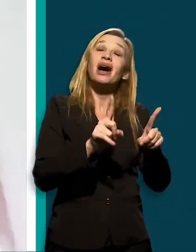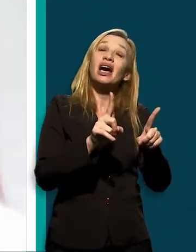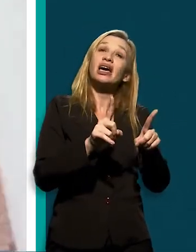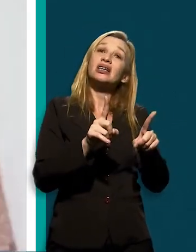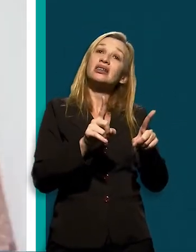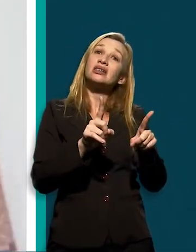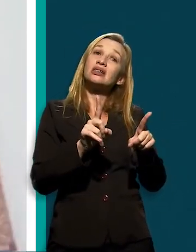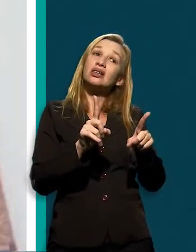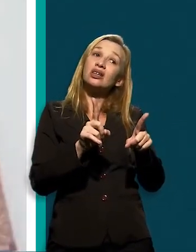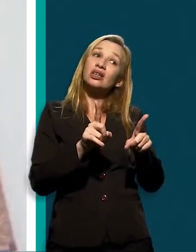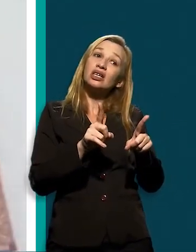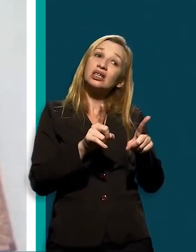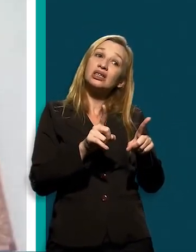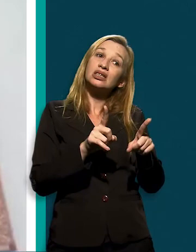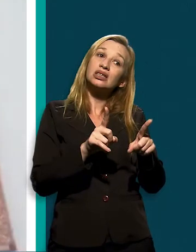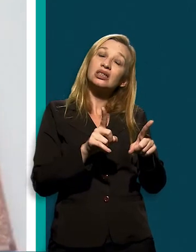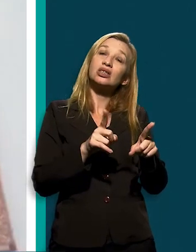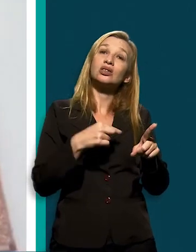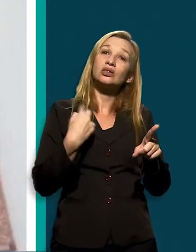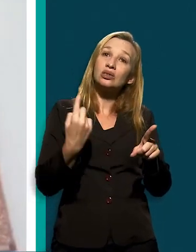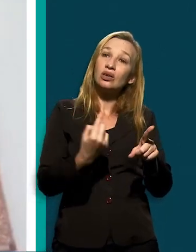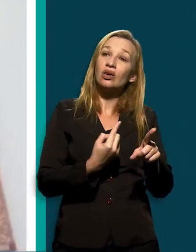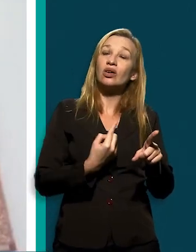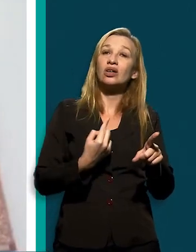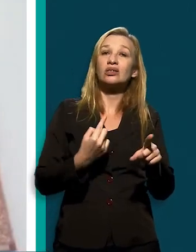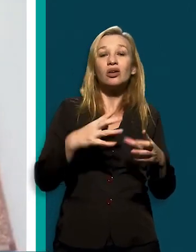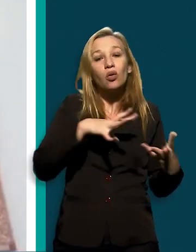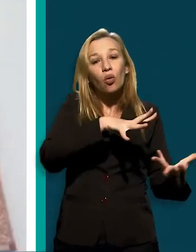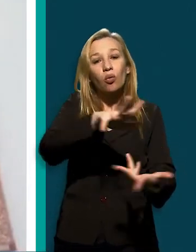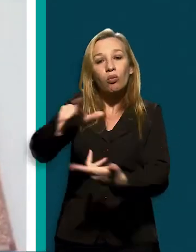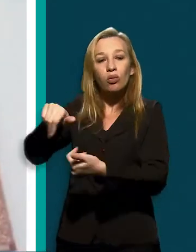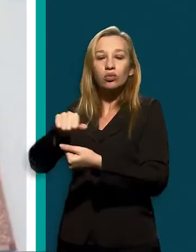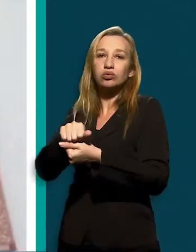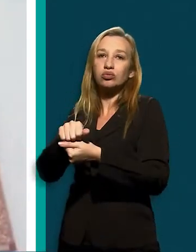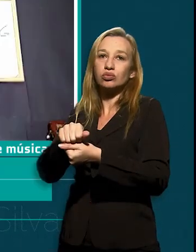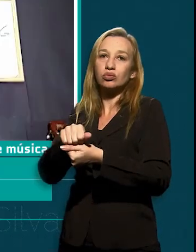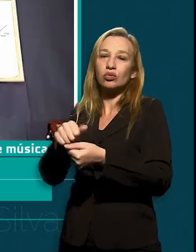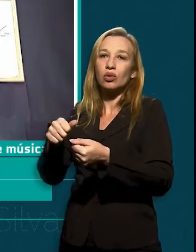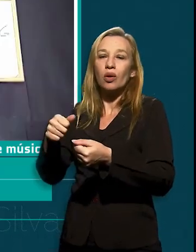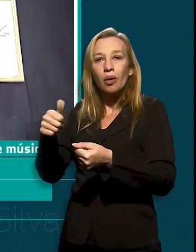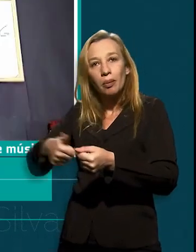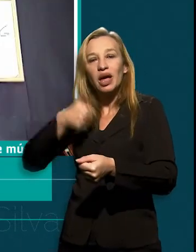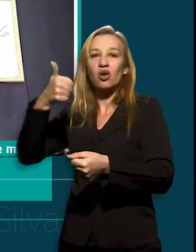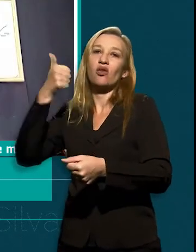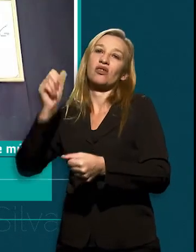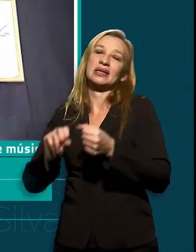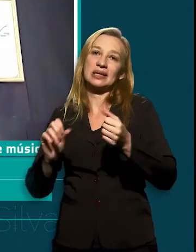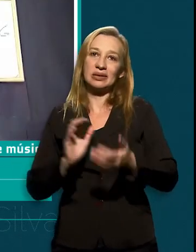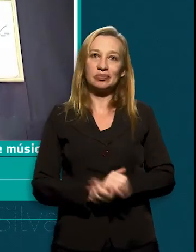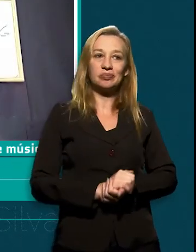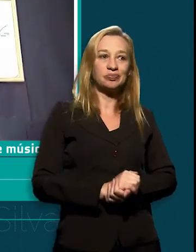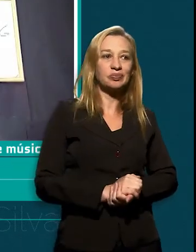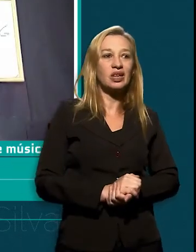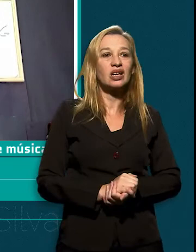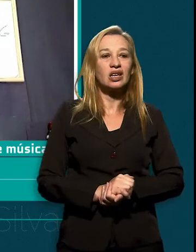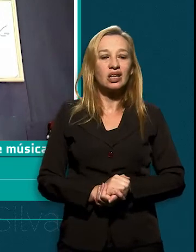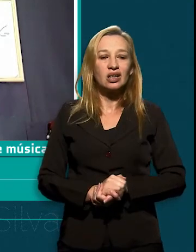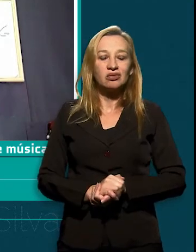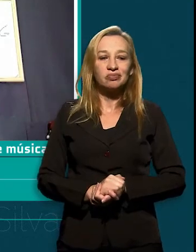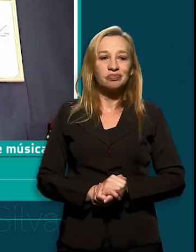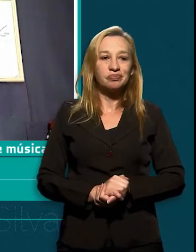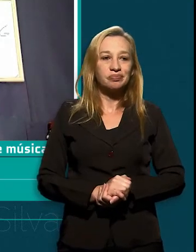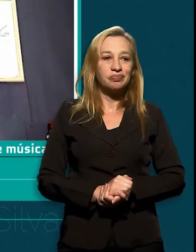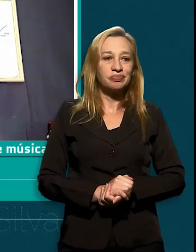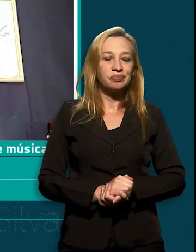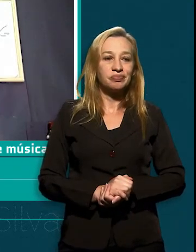mas cabe a nós aqui tornar esse mundo virtual também um pouco melhor. É isso? Bom, vou